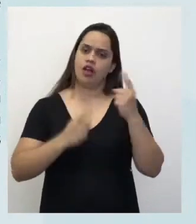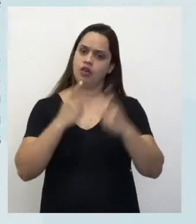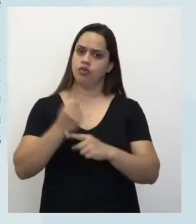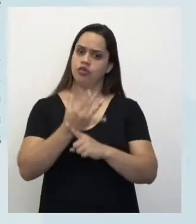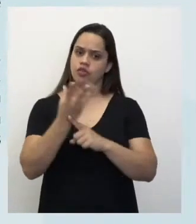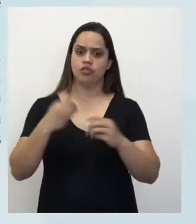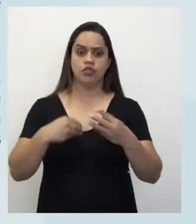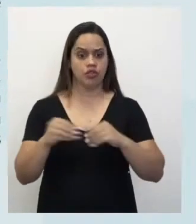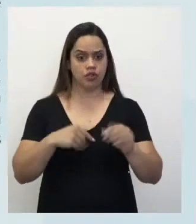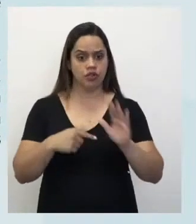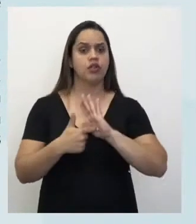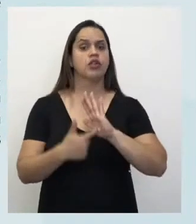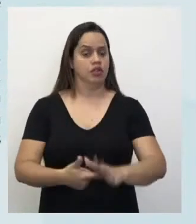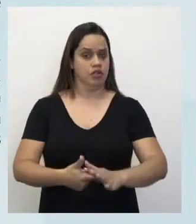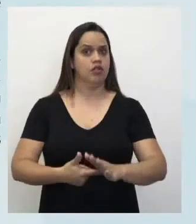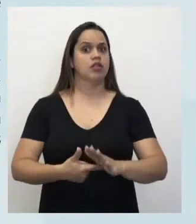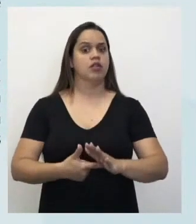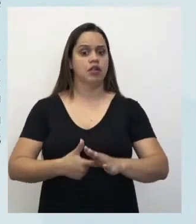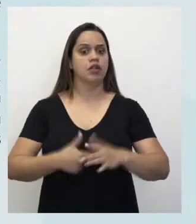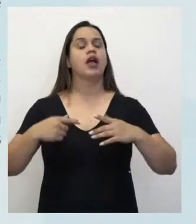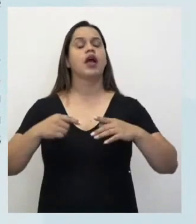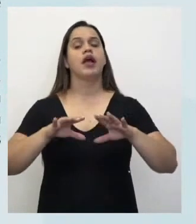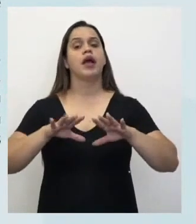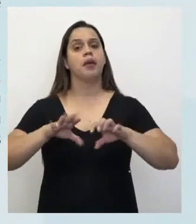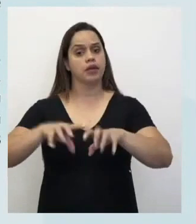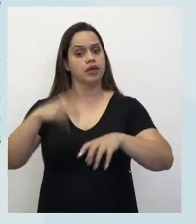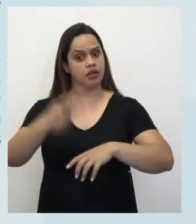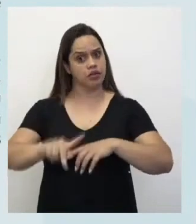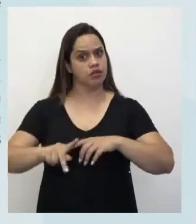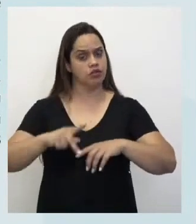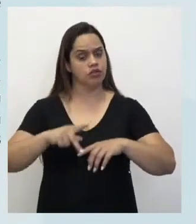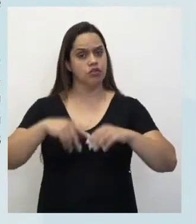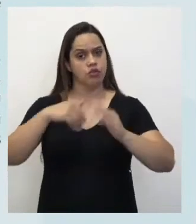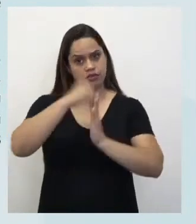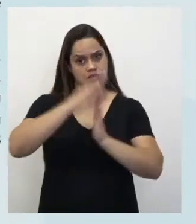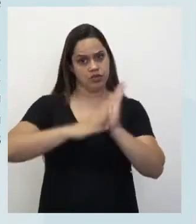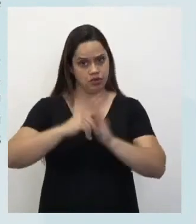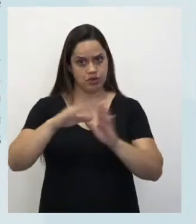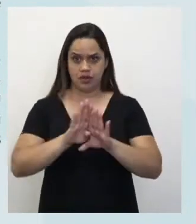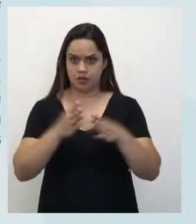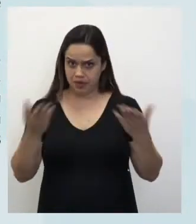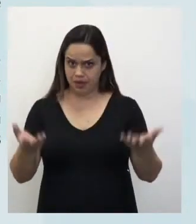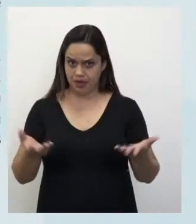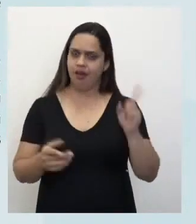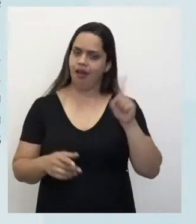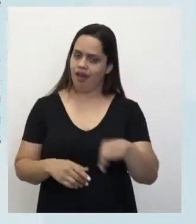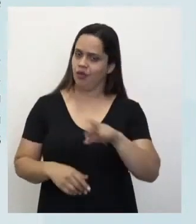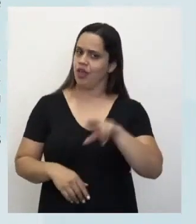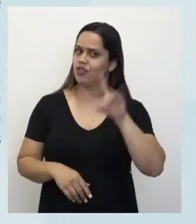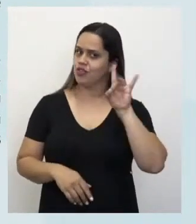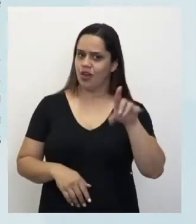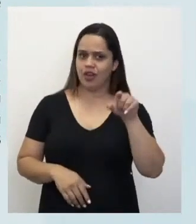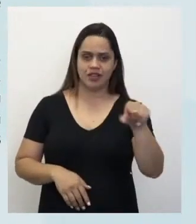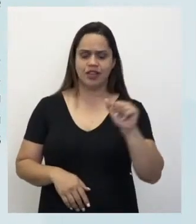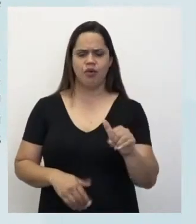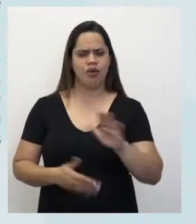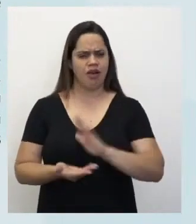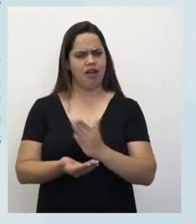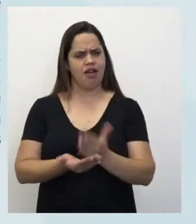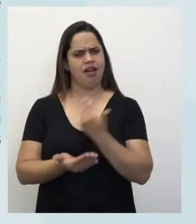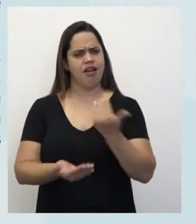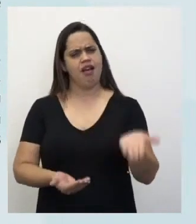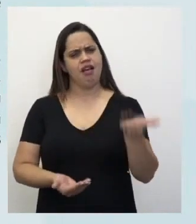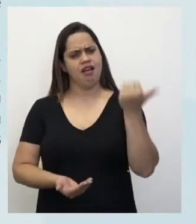pandemias em suas obras? Não foi só esse artista aí não, tá? Outros artistas também. Então, gente, muito antes da